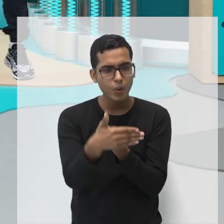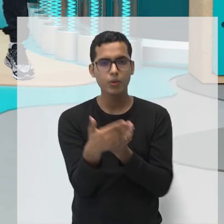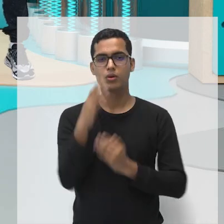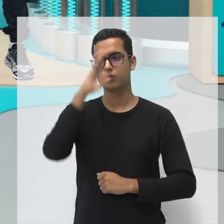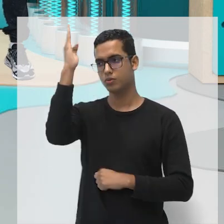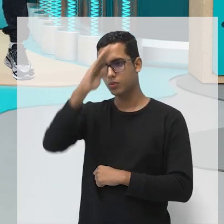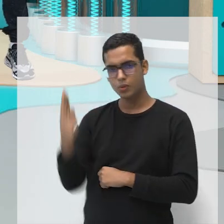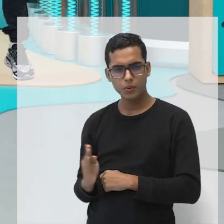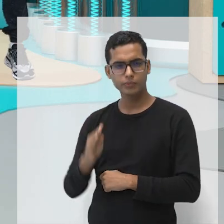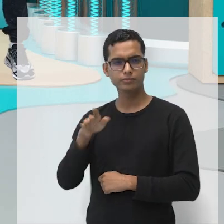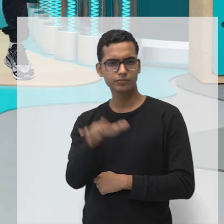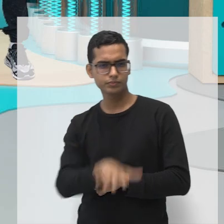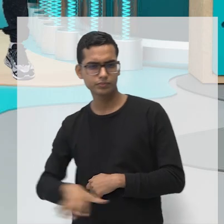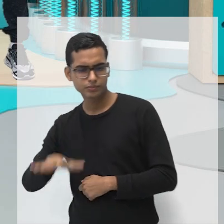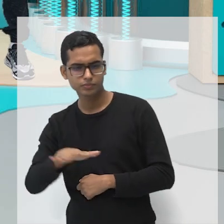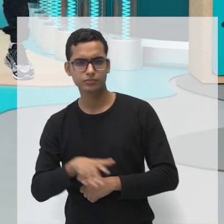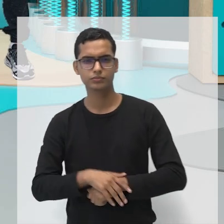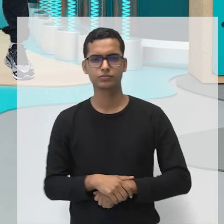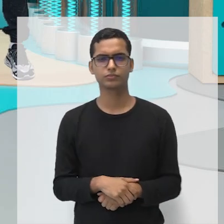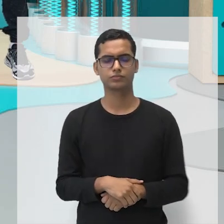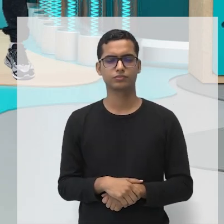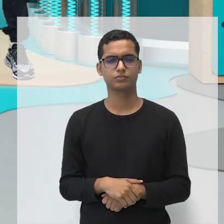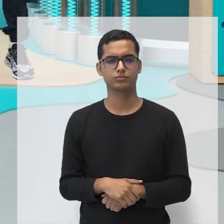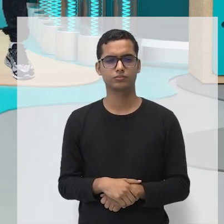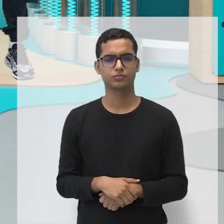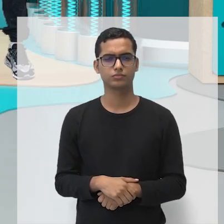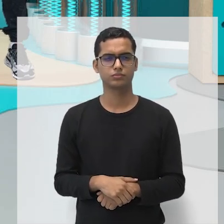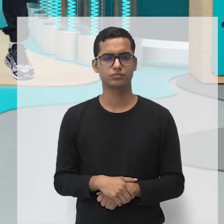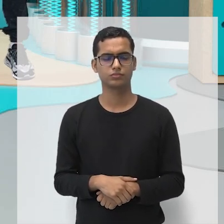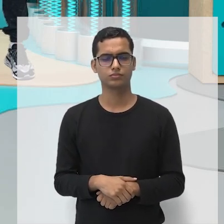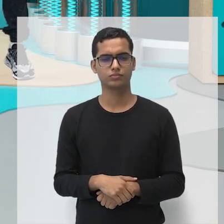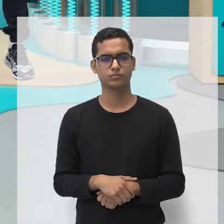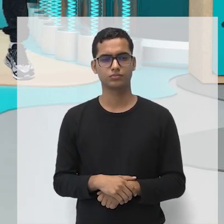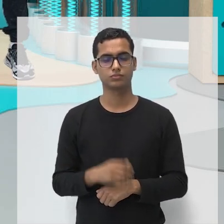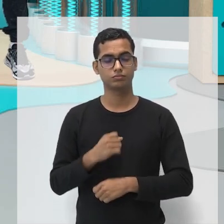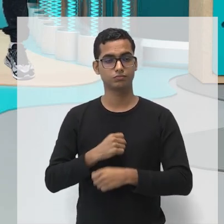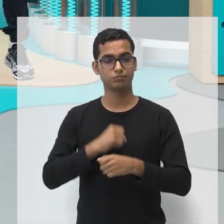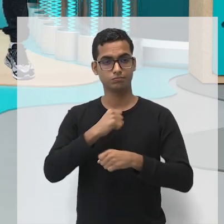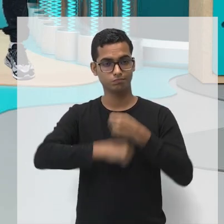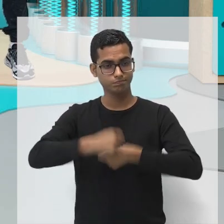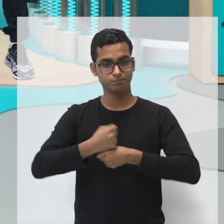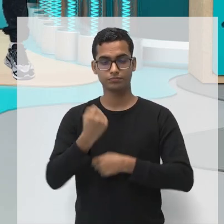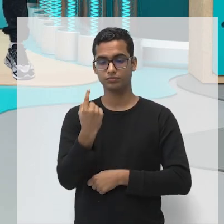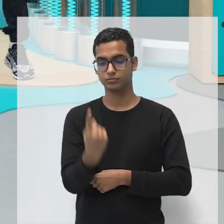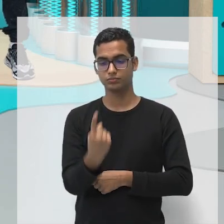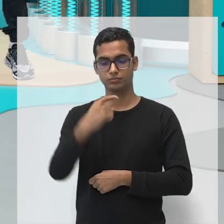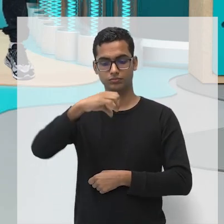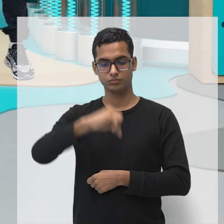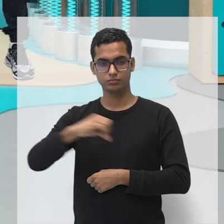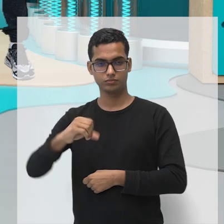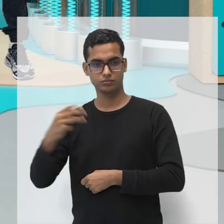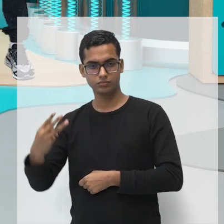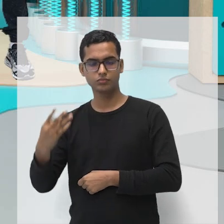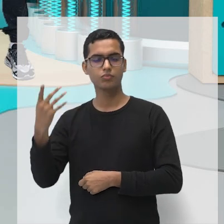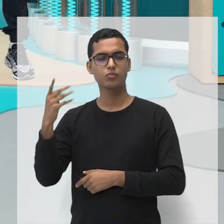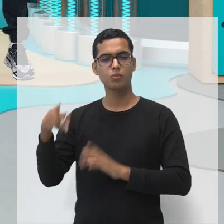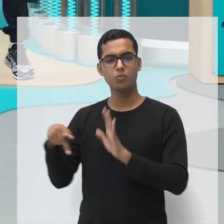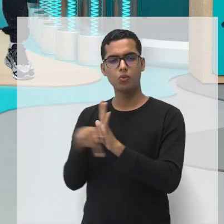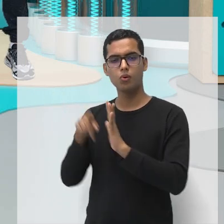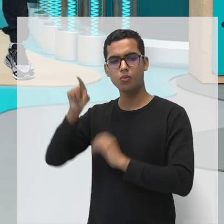ou na base, né, já que é o base jump, ele datam aí de 1993, quando o americano